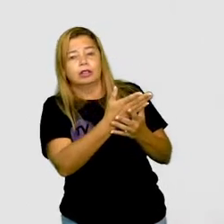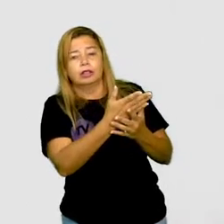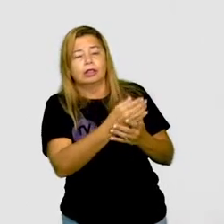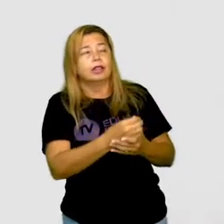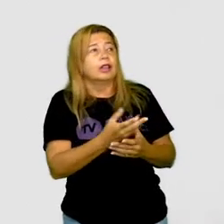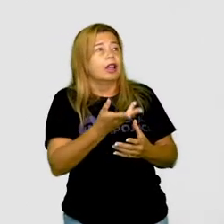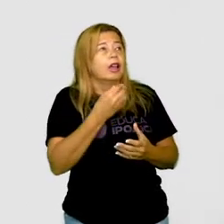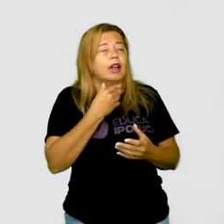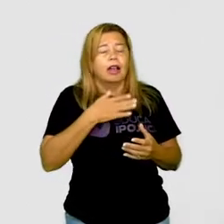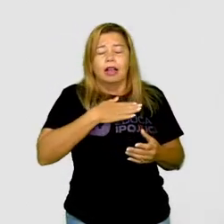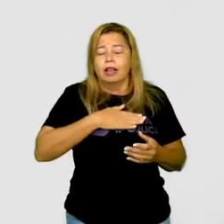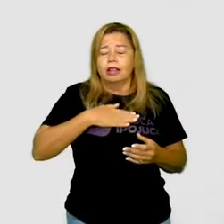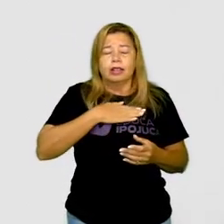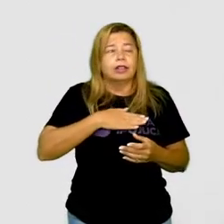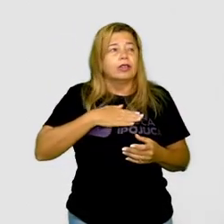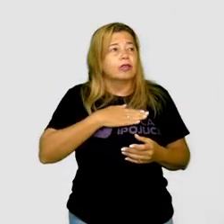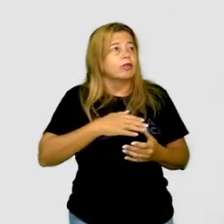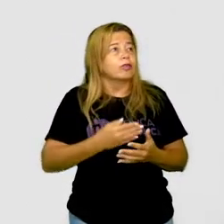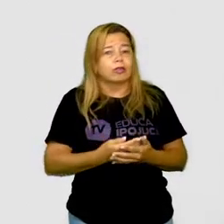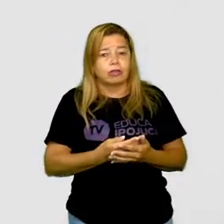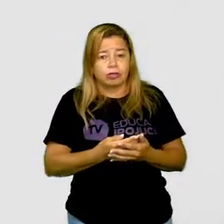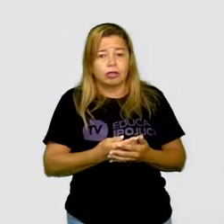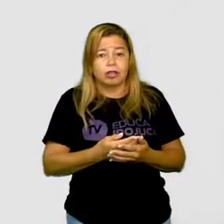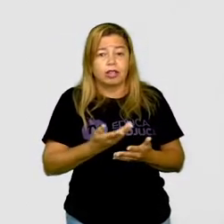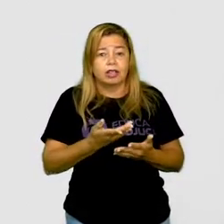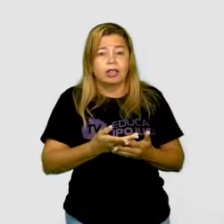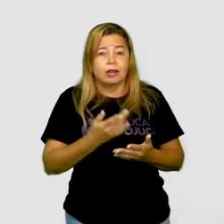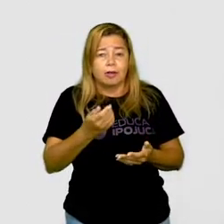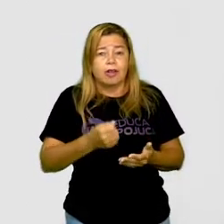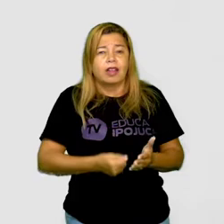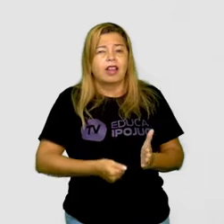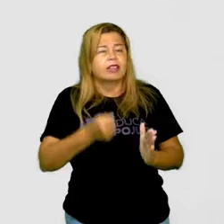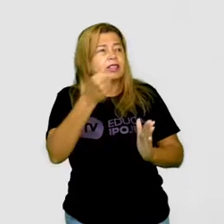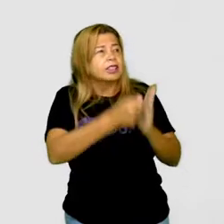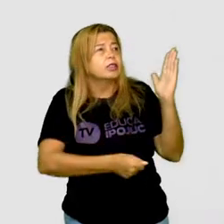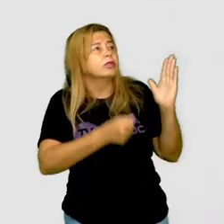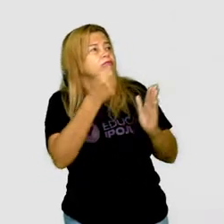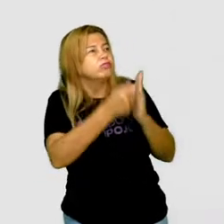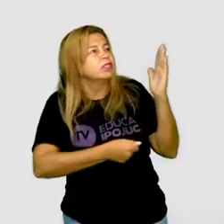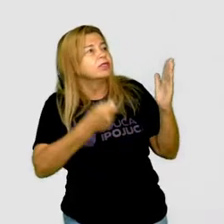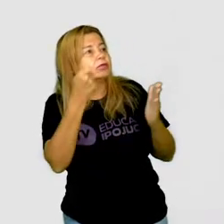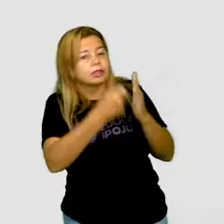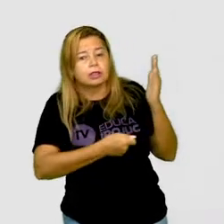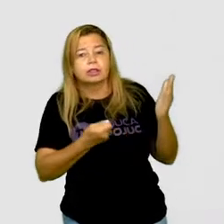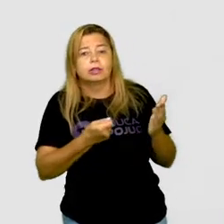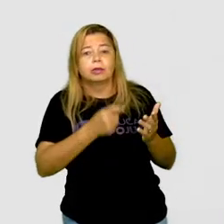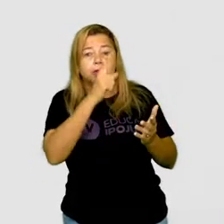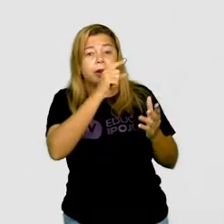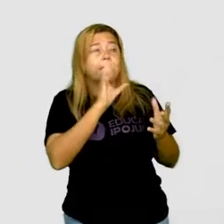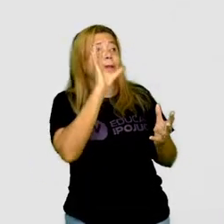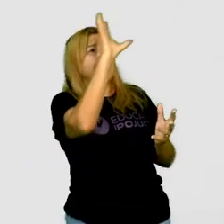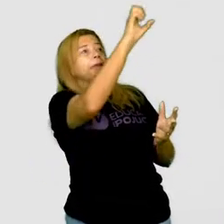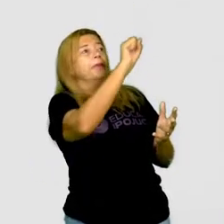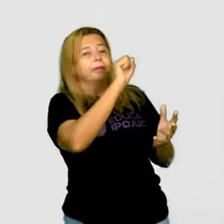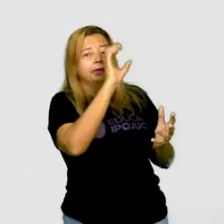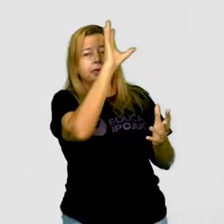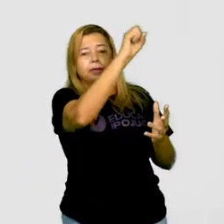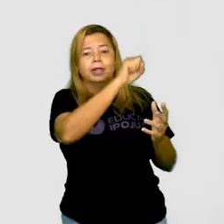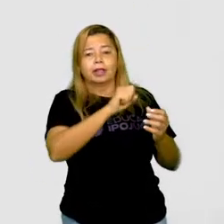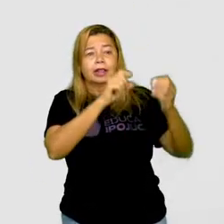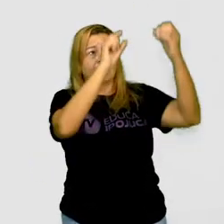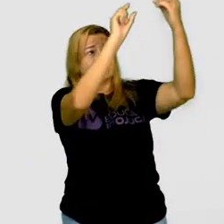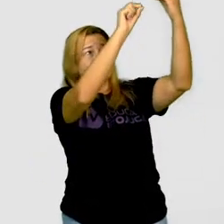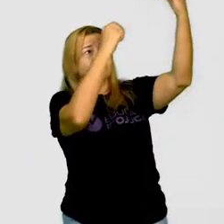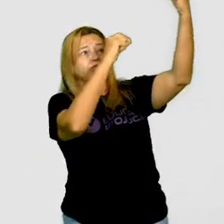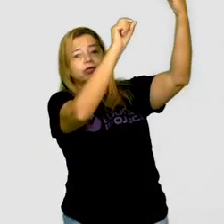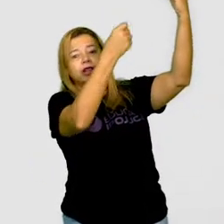tentativas para subir. Porém, como as uvas estavam altas e a subida era íngreme, por muito que